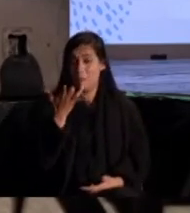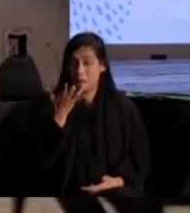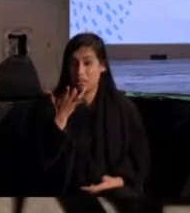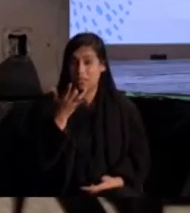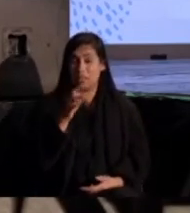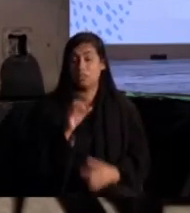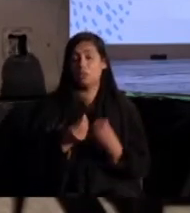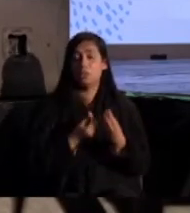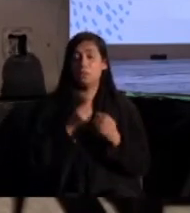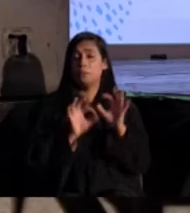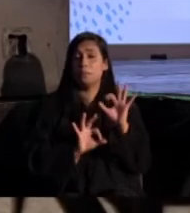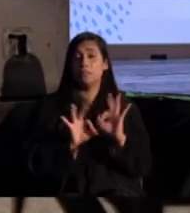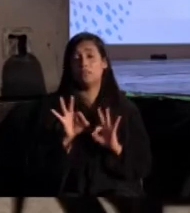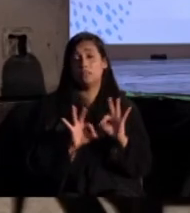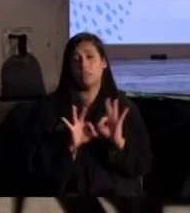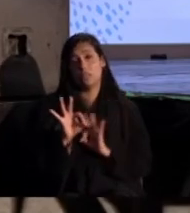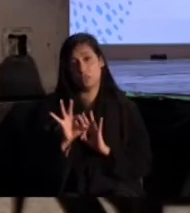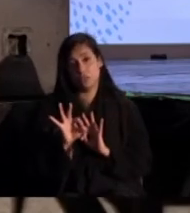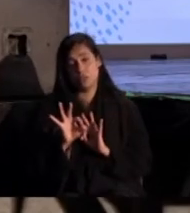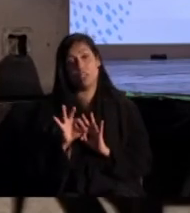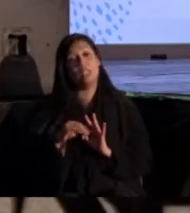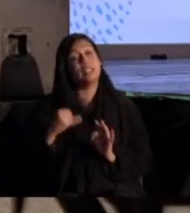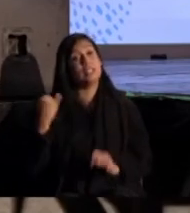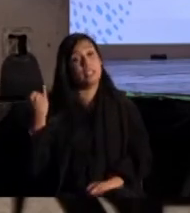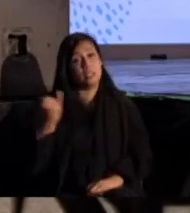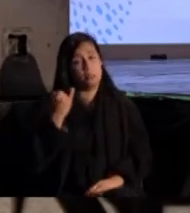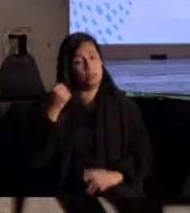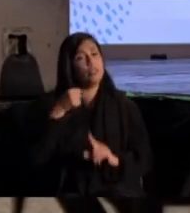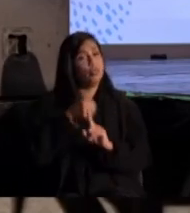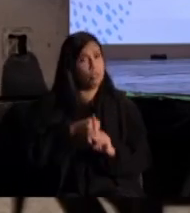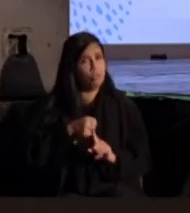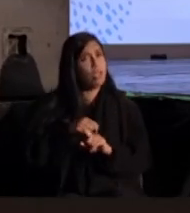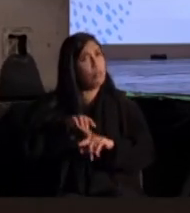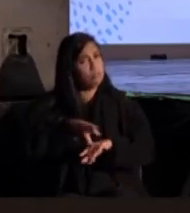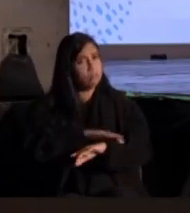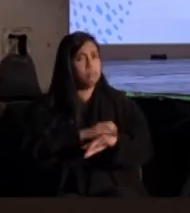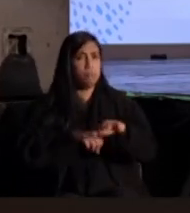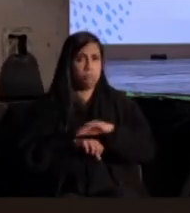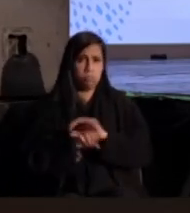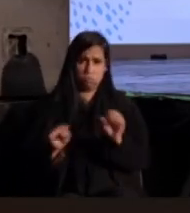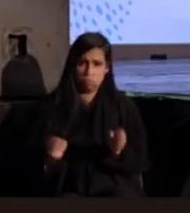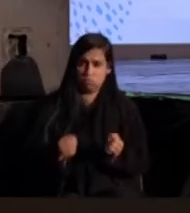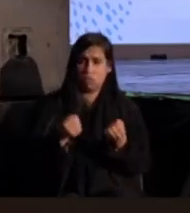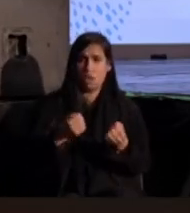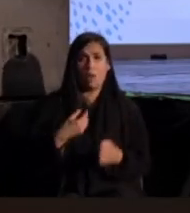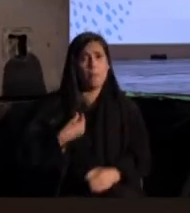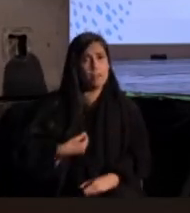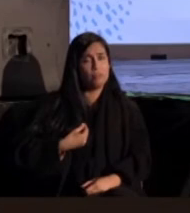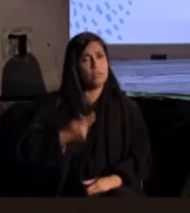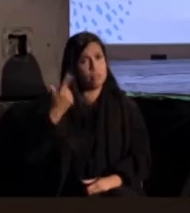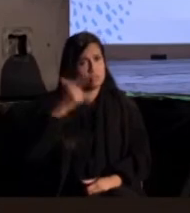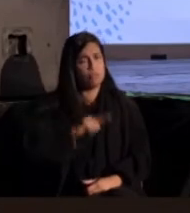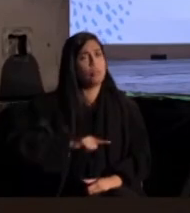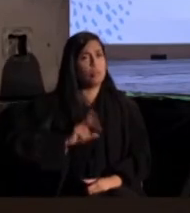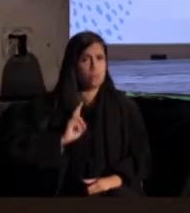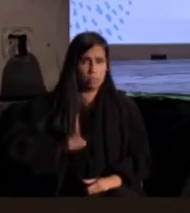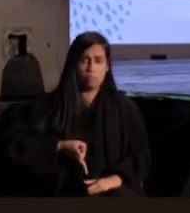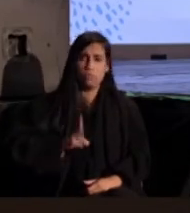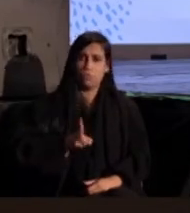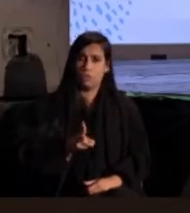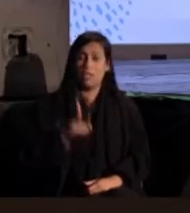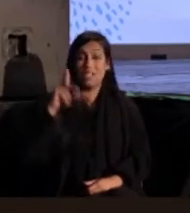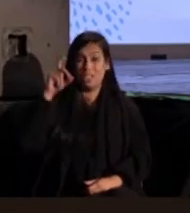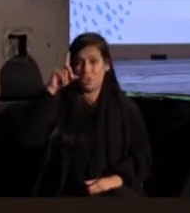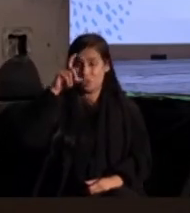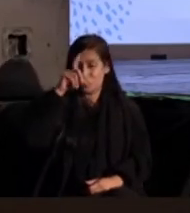da vida, é necessário lutar com unhas e dentes para manter a vida. Então, fica muito mais